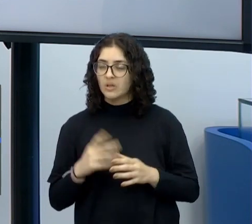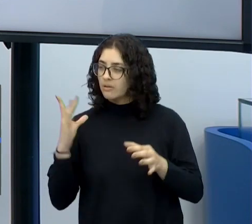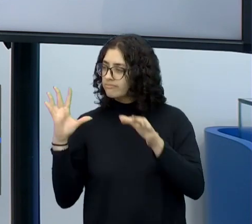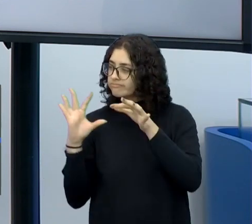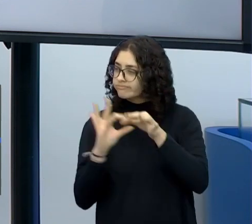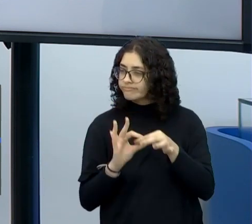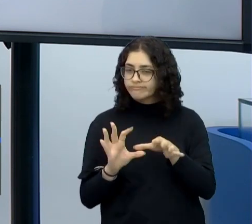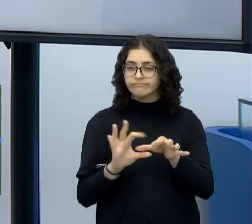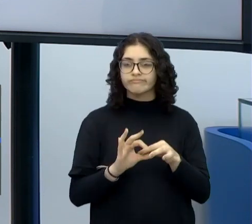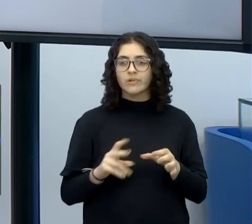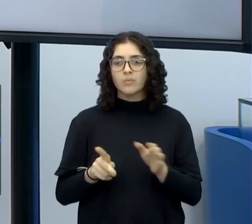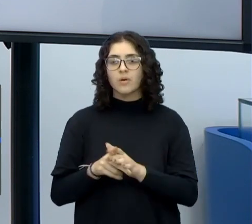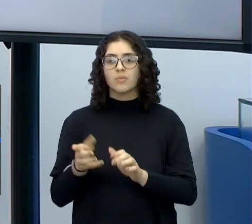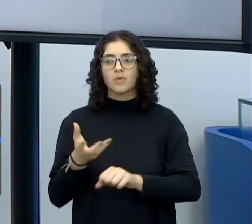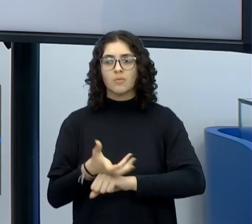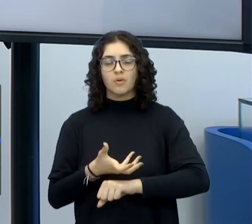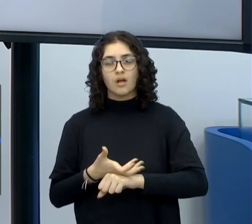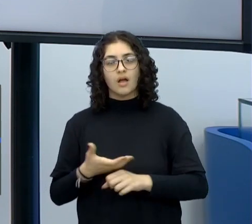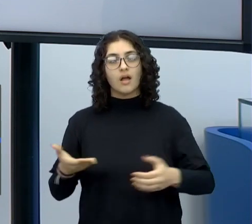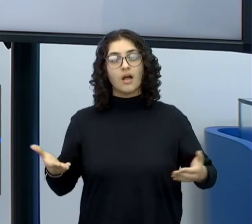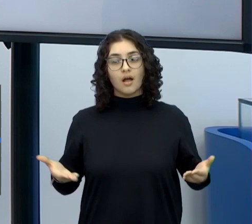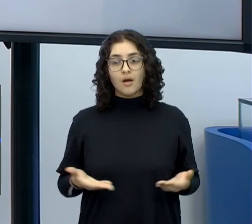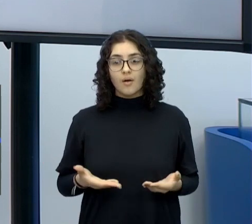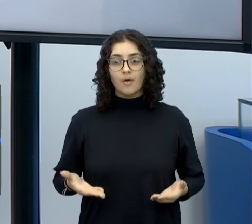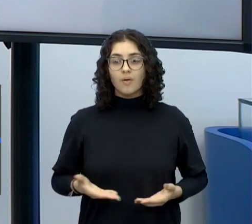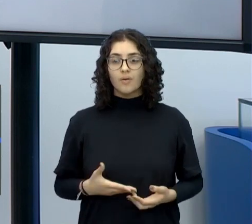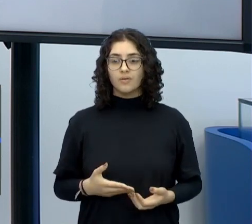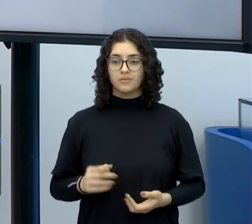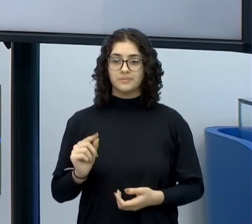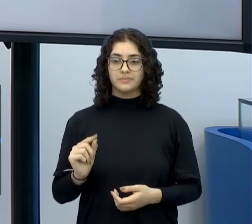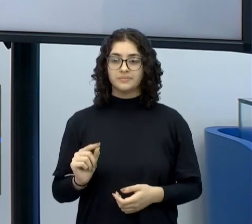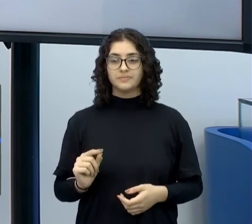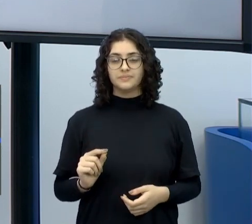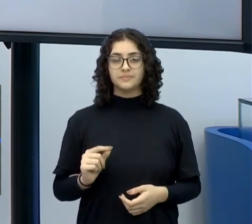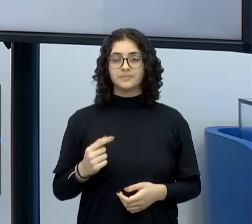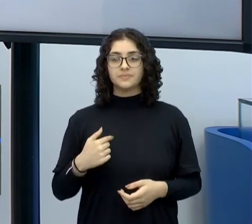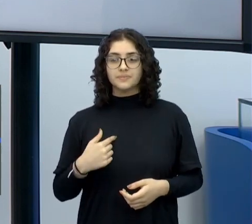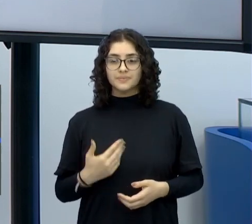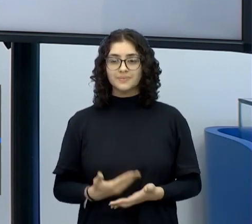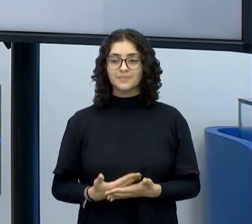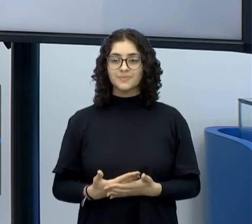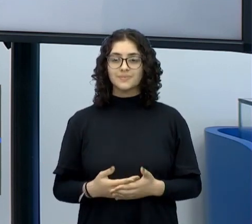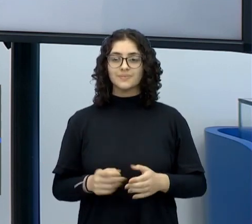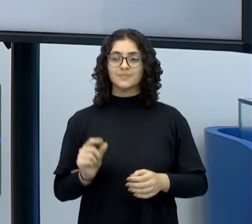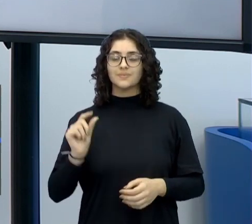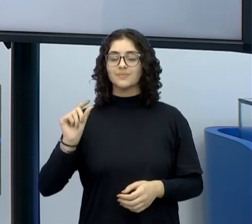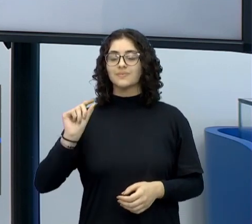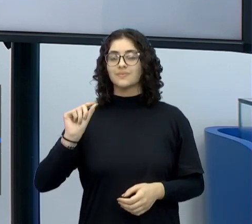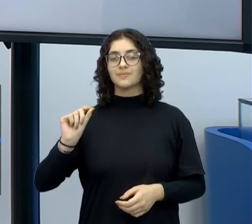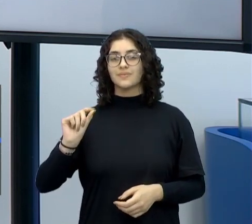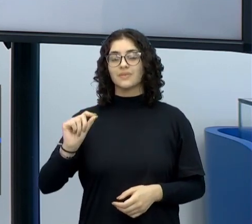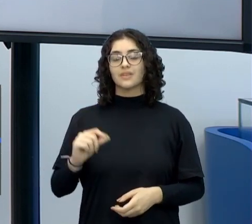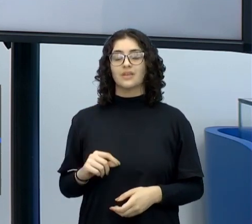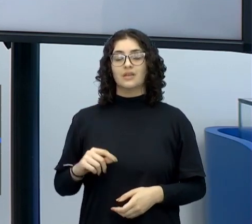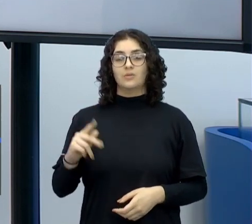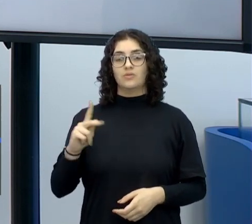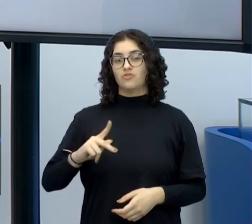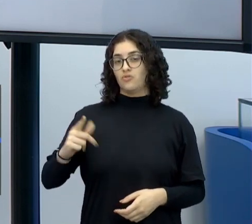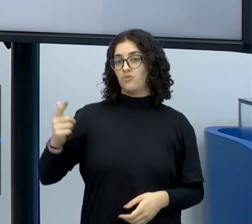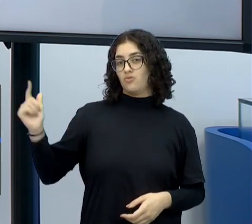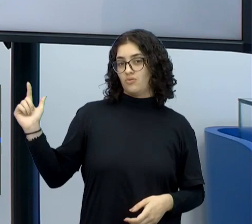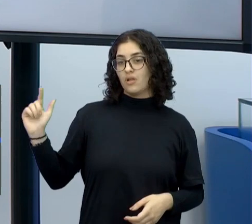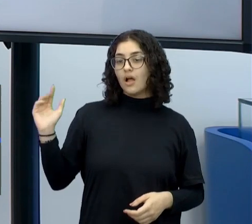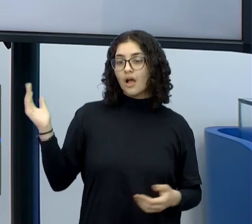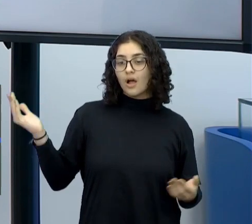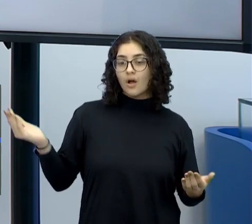tudo aí, os nossos componentes, agora já mencionou, nossa, eu estudei um pouquinho disso com o professor de outra disciplina,